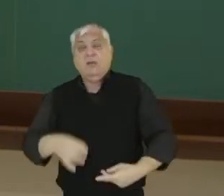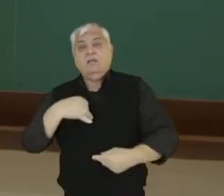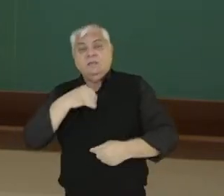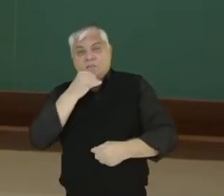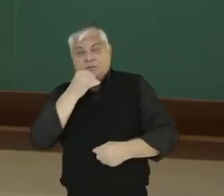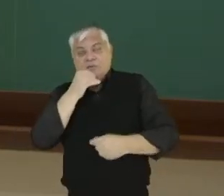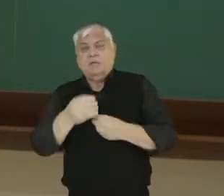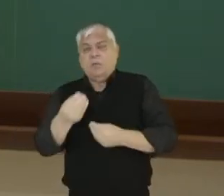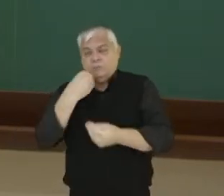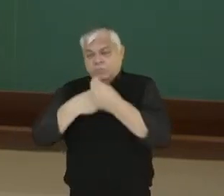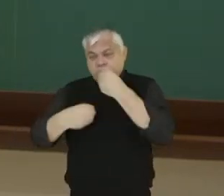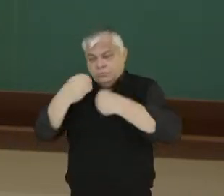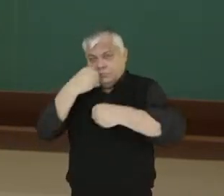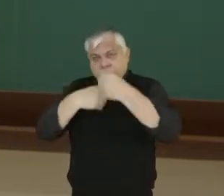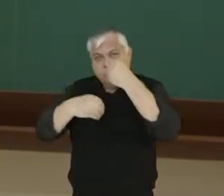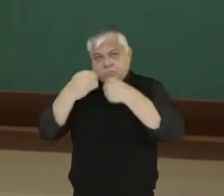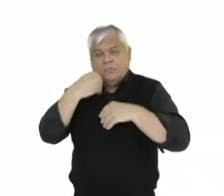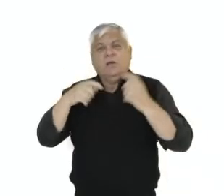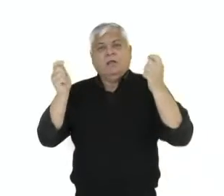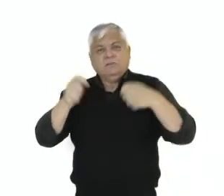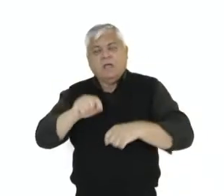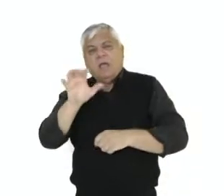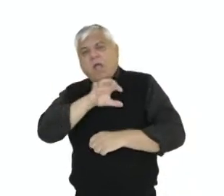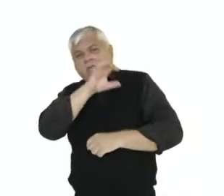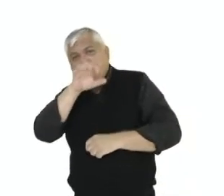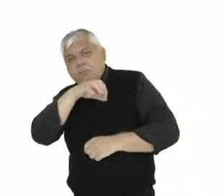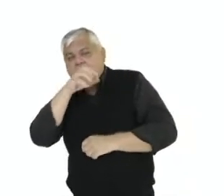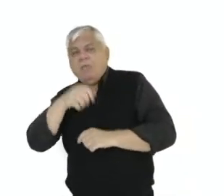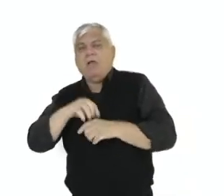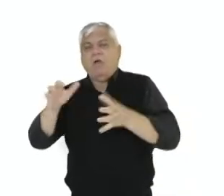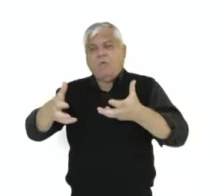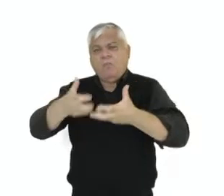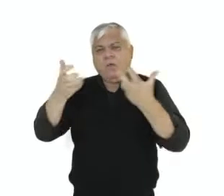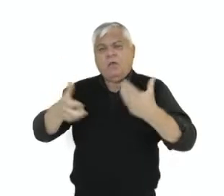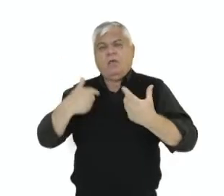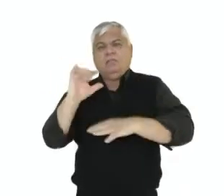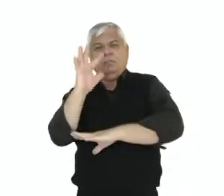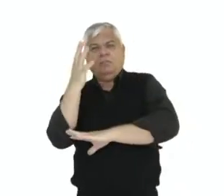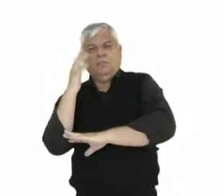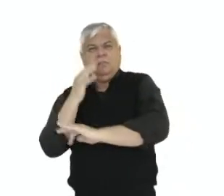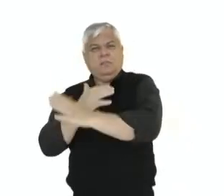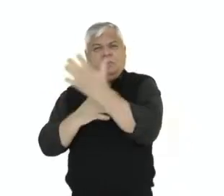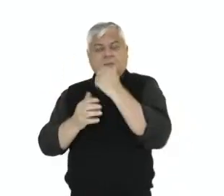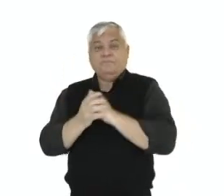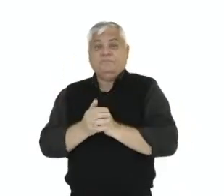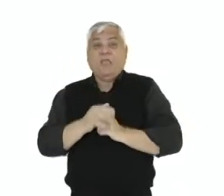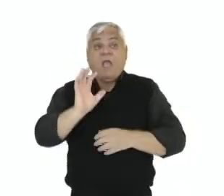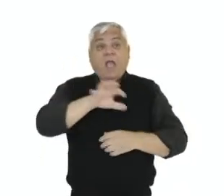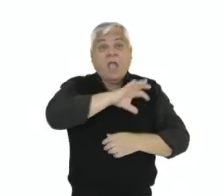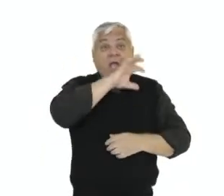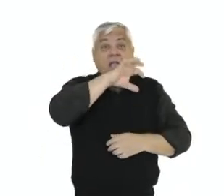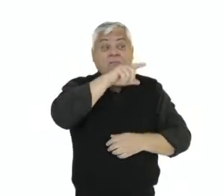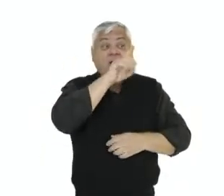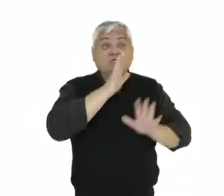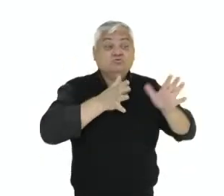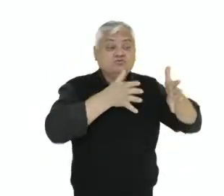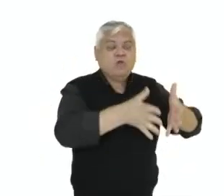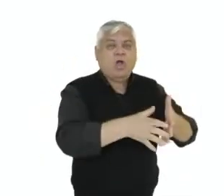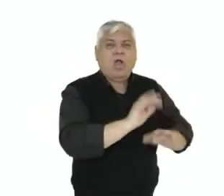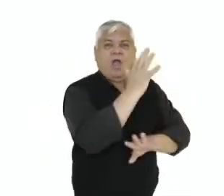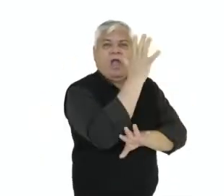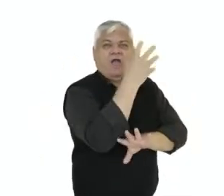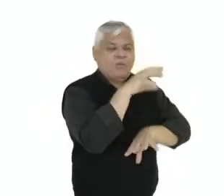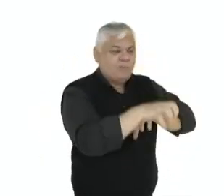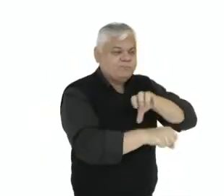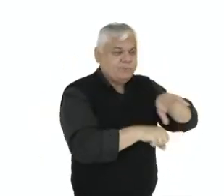é, comem produtos animais e vegetais. Alguns animais são herbívoros, comem só plantas, enquanto que outros